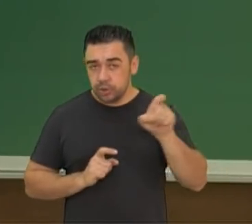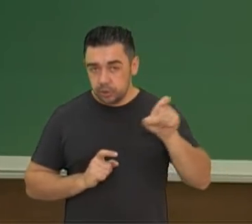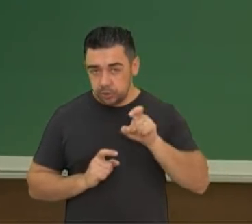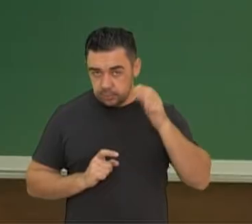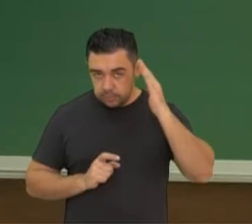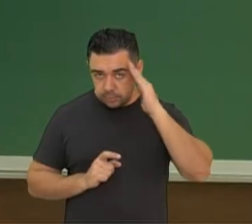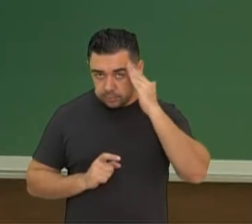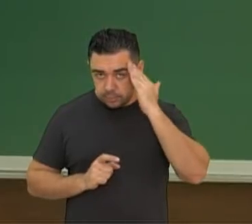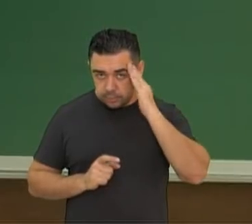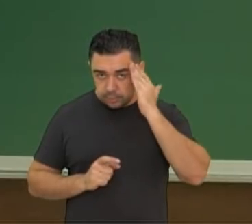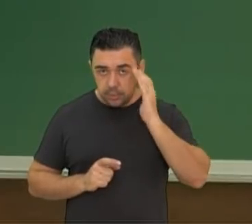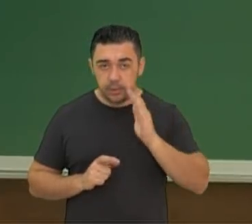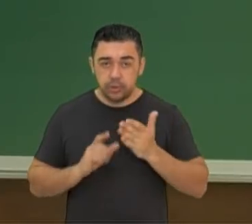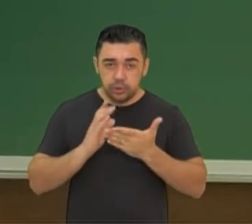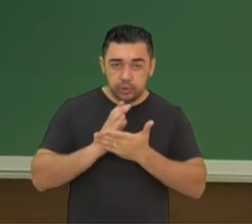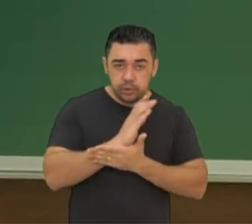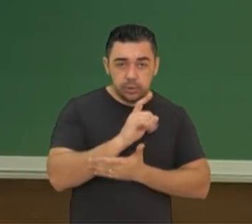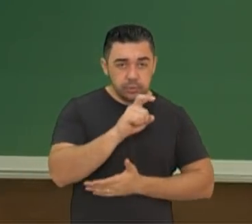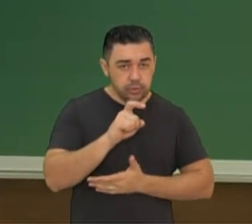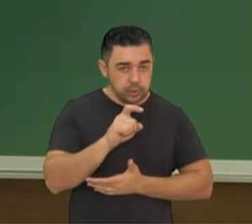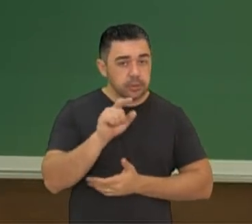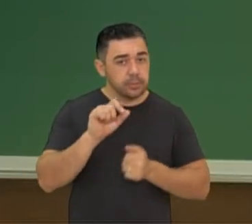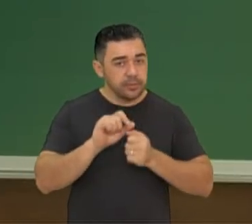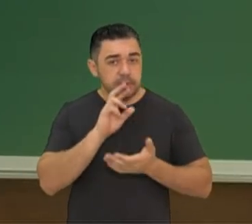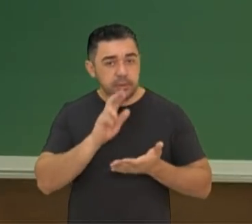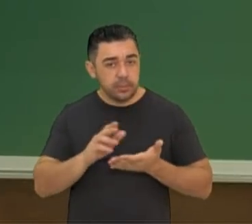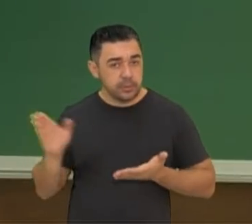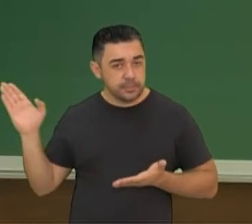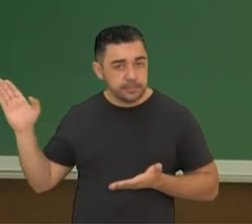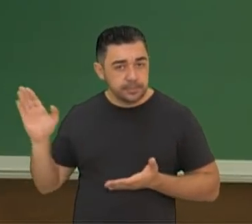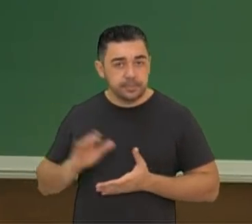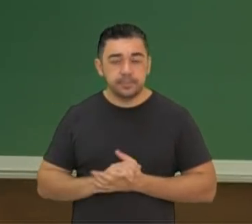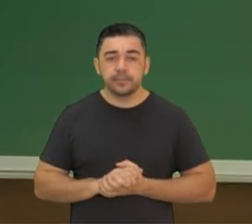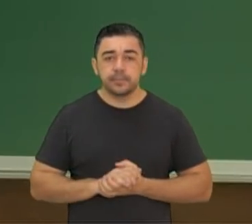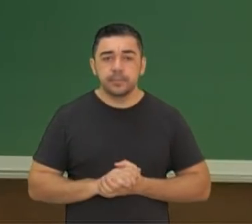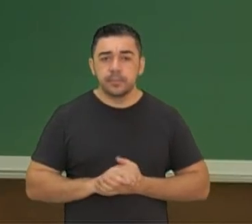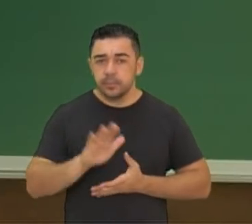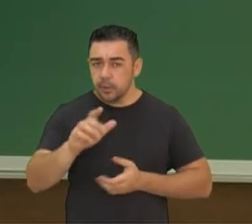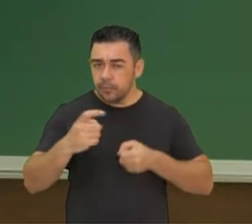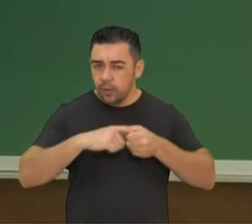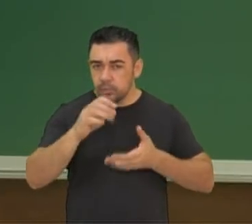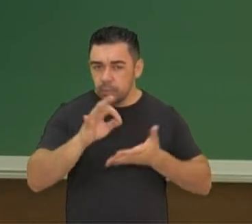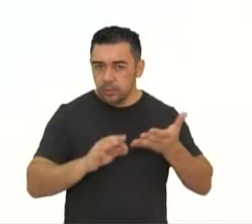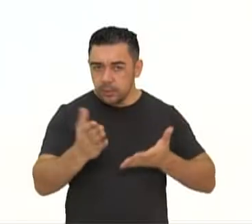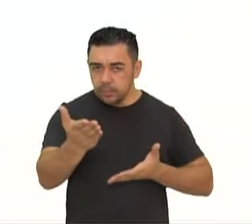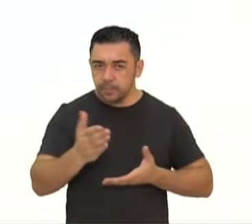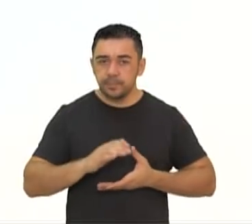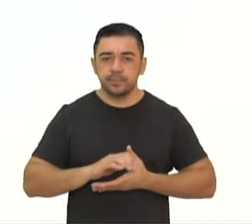x, tá? Então você isola o x para resolver essa questão, tá? E eu já volto com a resposta.